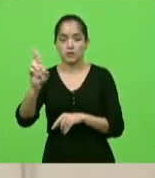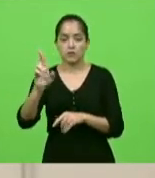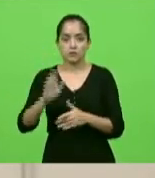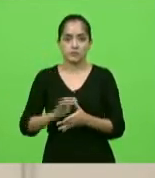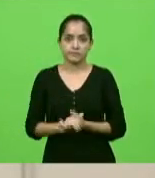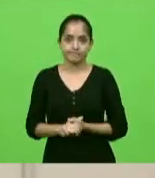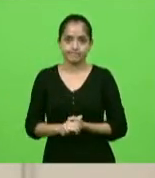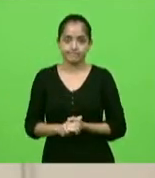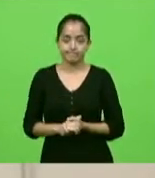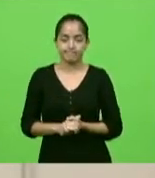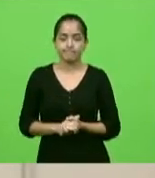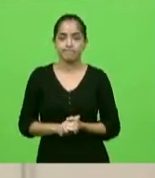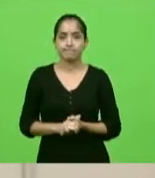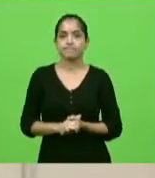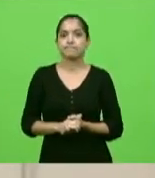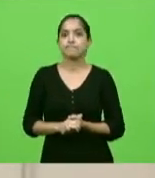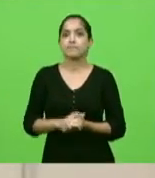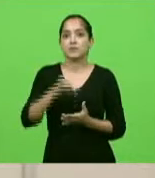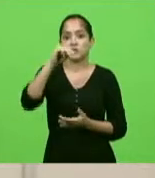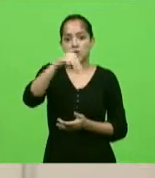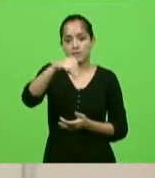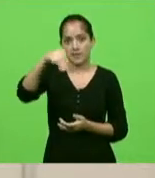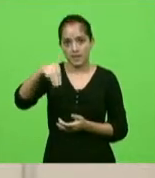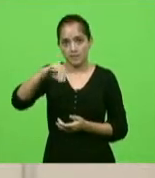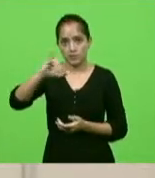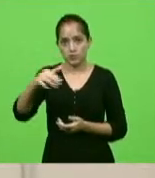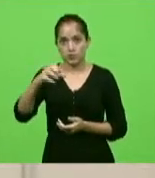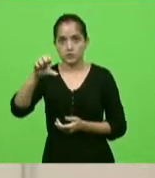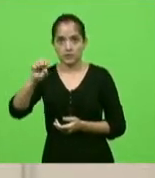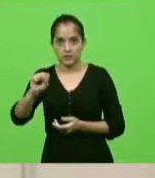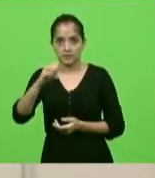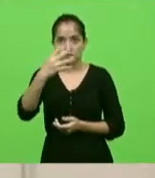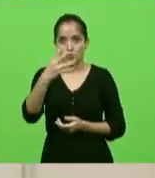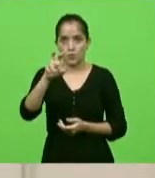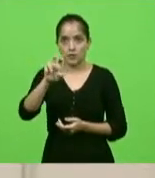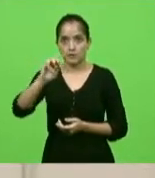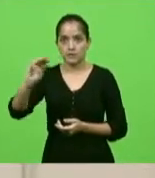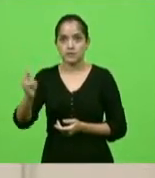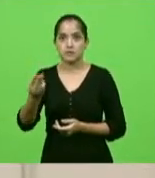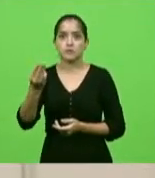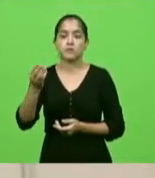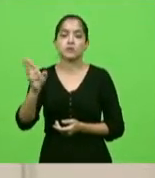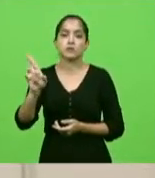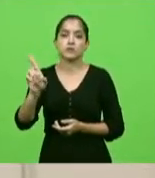80 mil reais, e de MMJS no valor de 45 milhões.